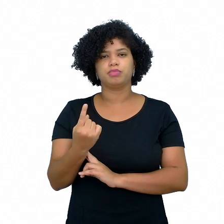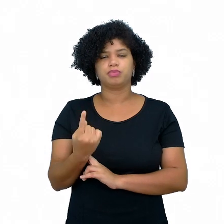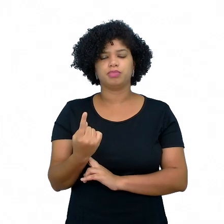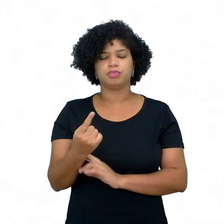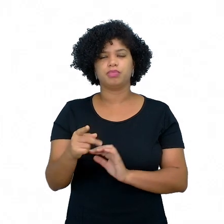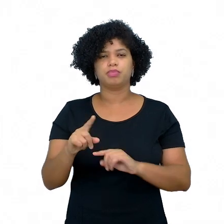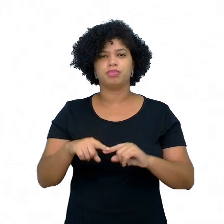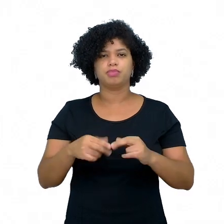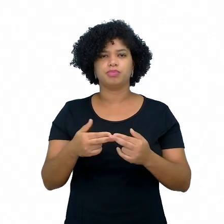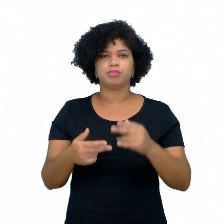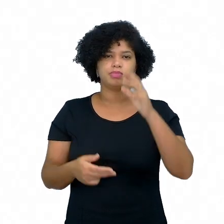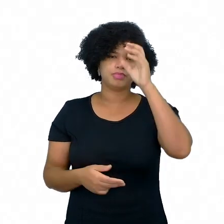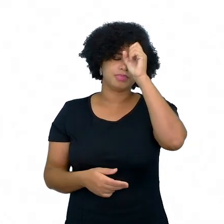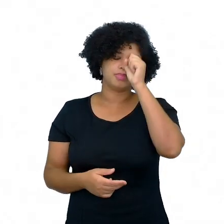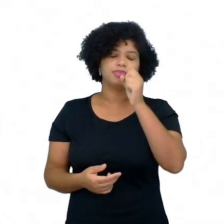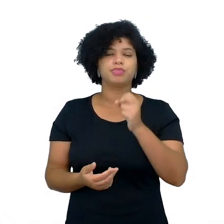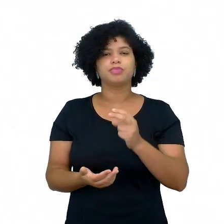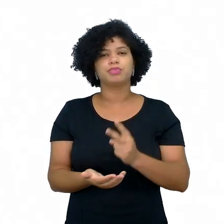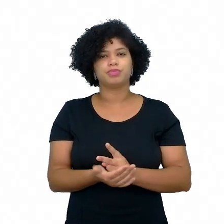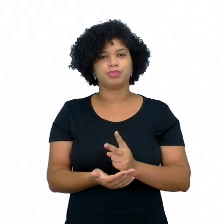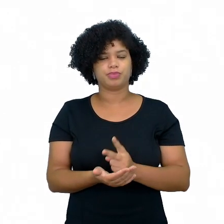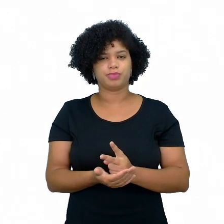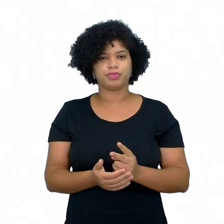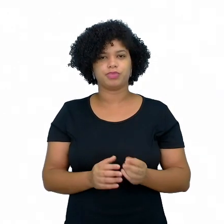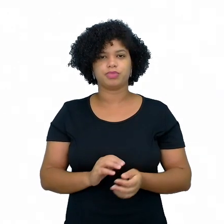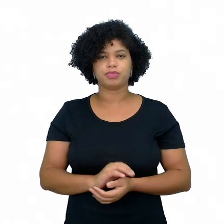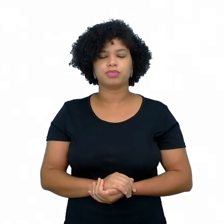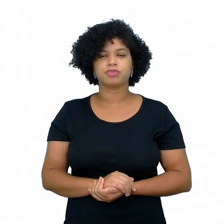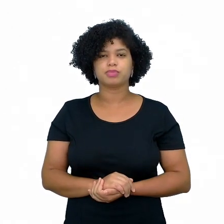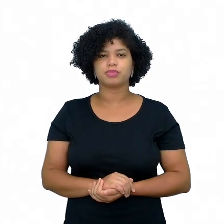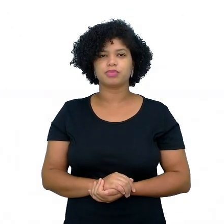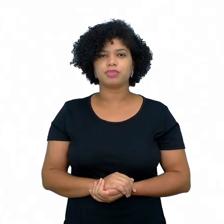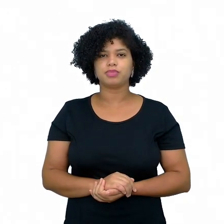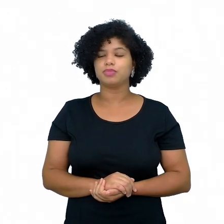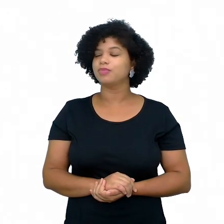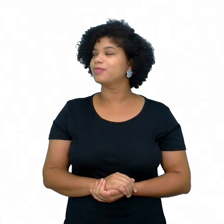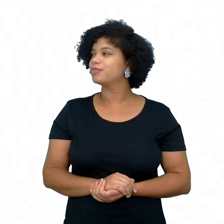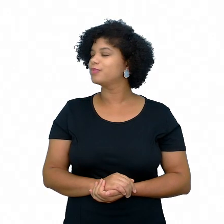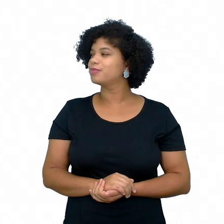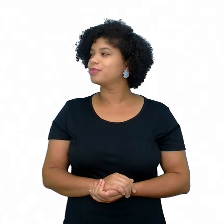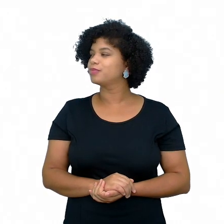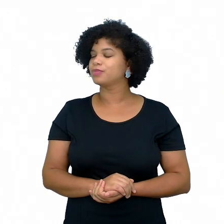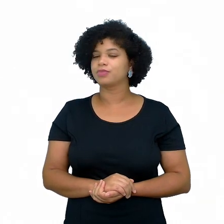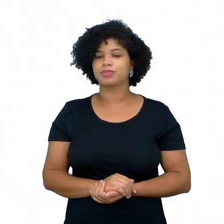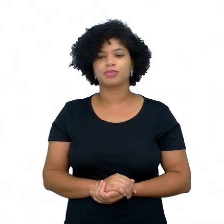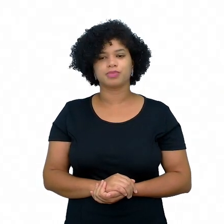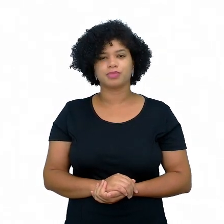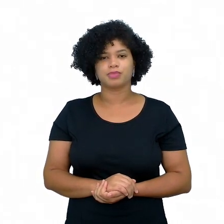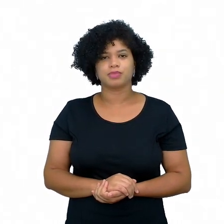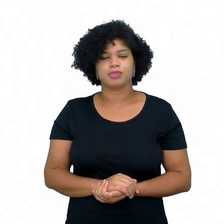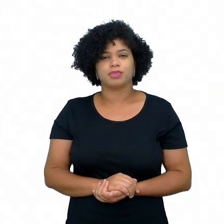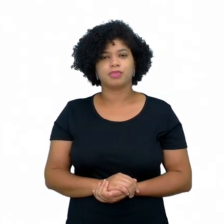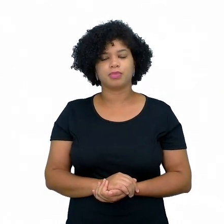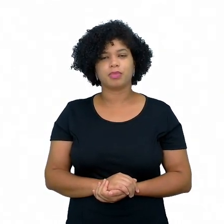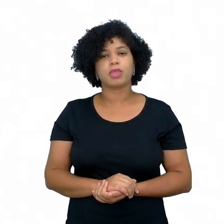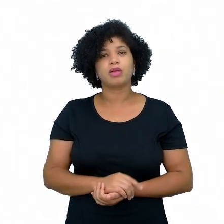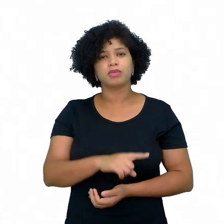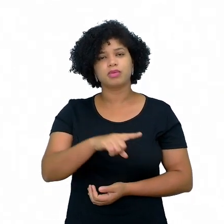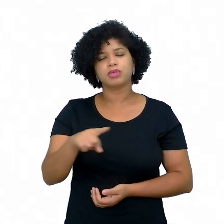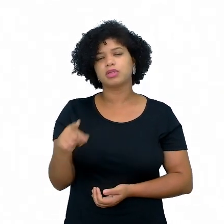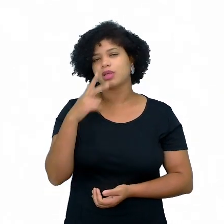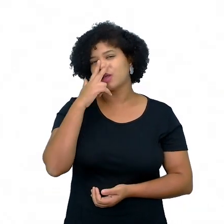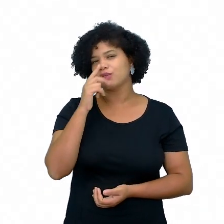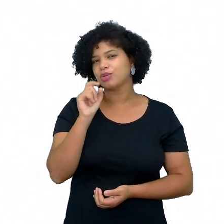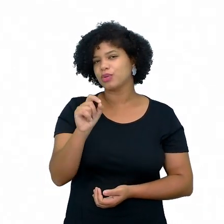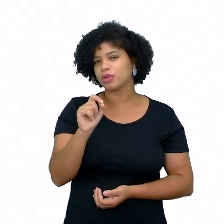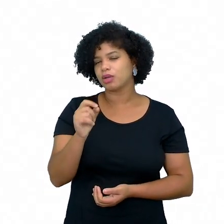material Aprender Sempre. gostaria que vocês contassem aí como